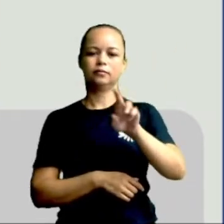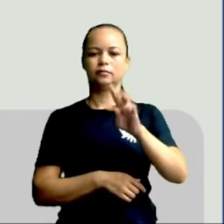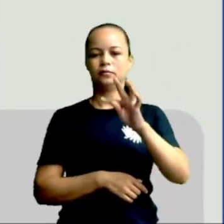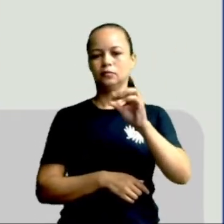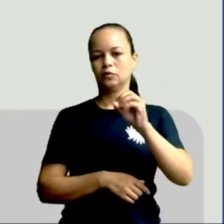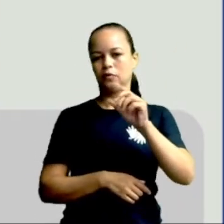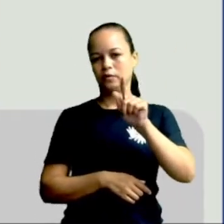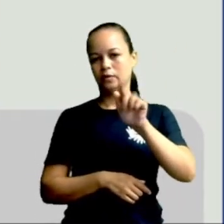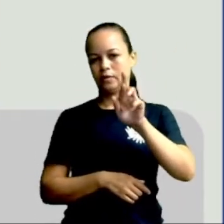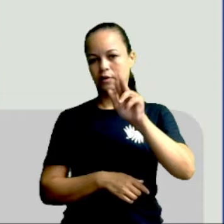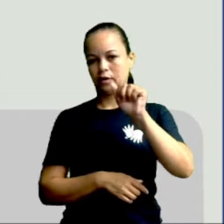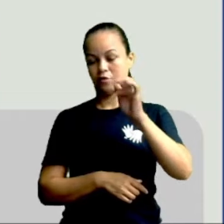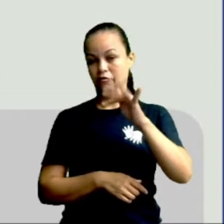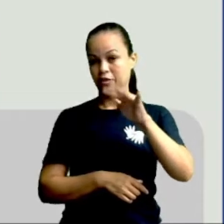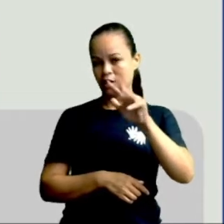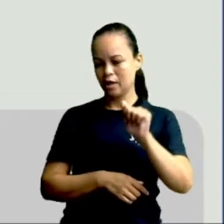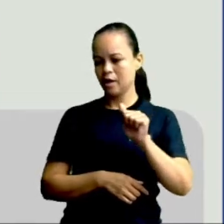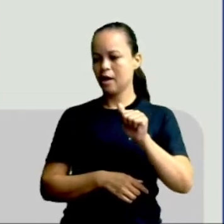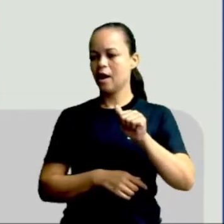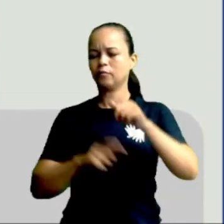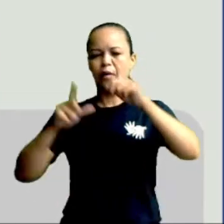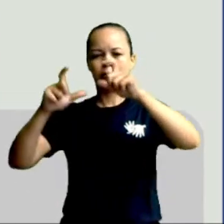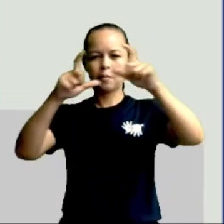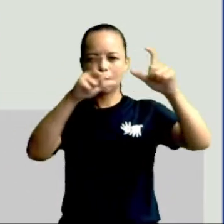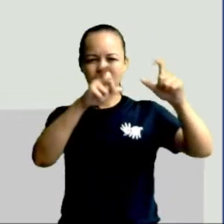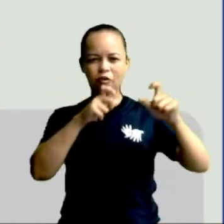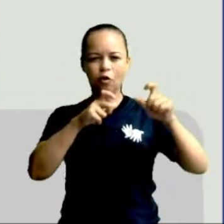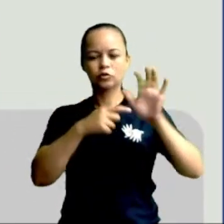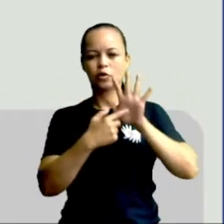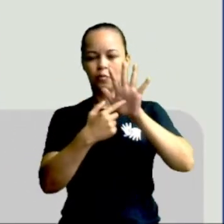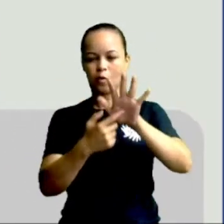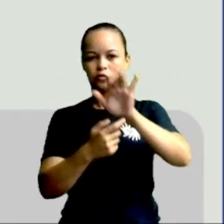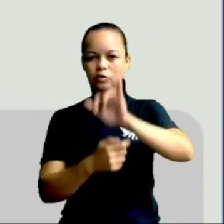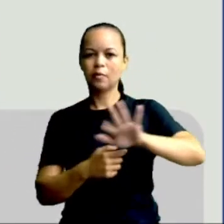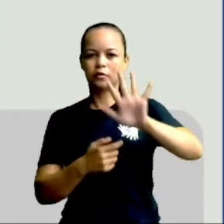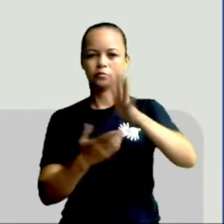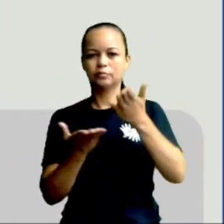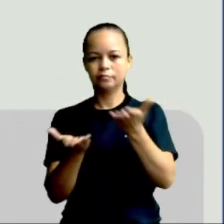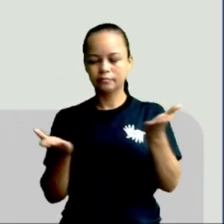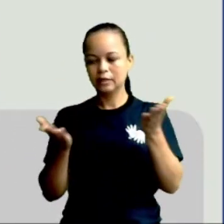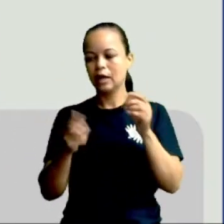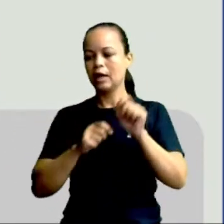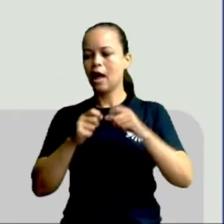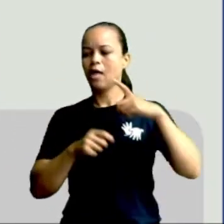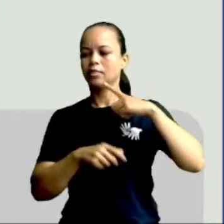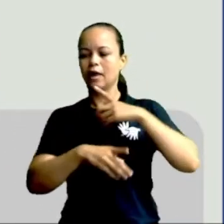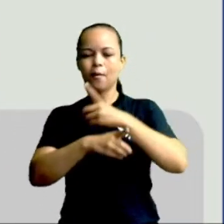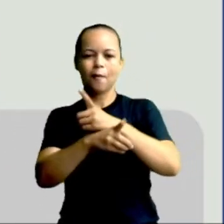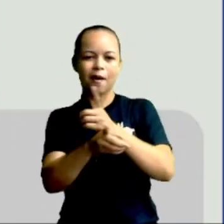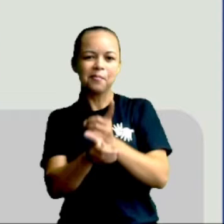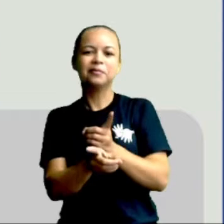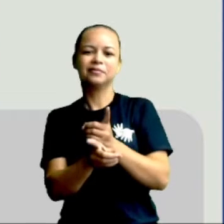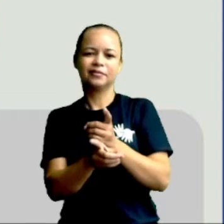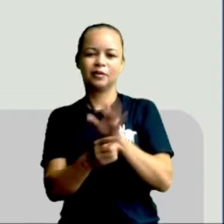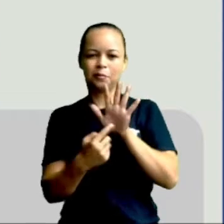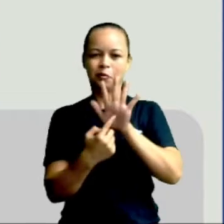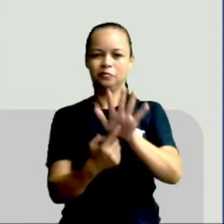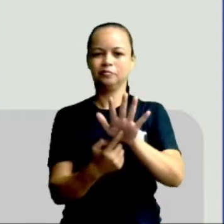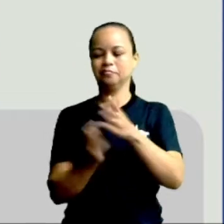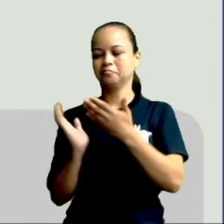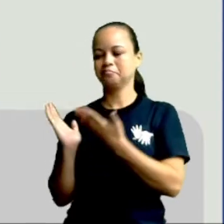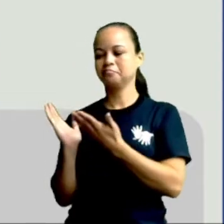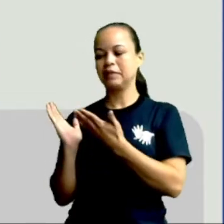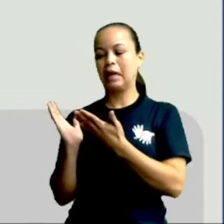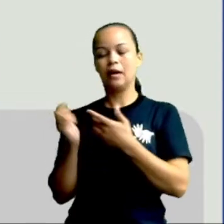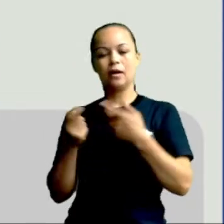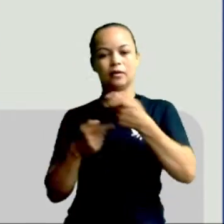maioria das fotos com mapas, a maioria não, todas as fotos que eu mostrei para vocês, elas têm uma bússola. Porque assim, para você conseguir